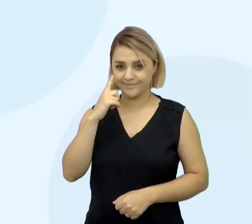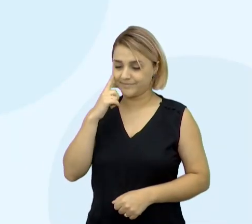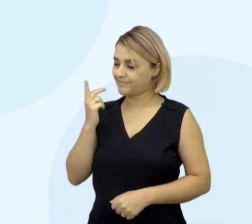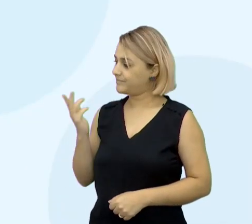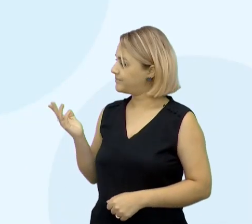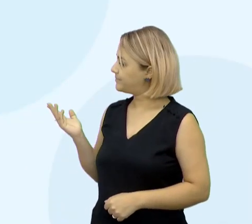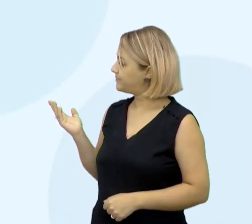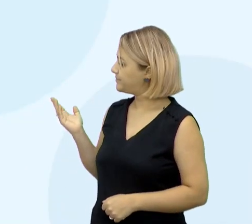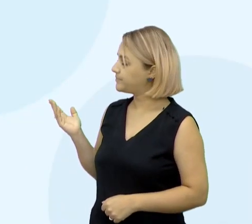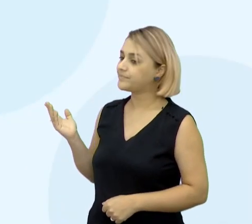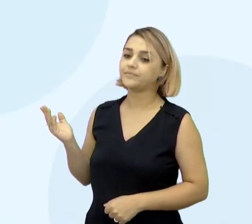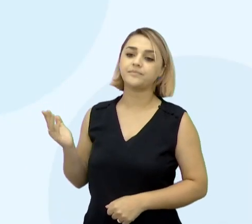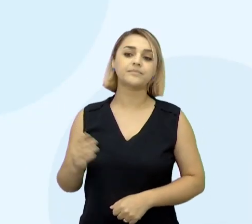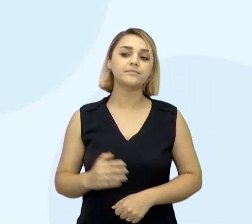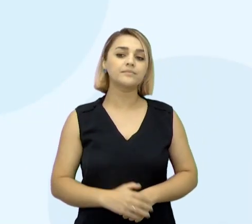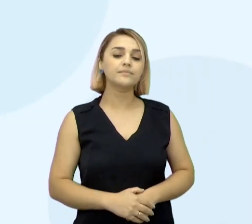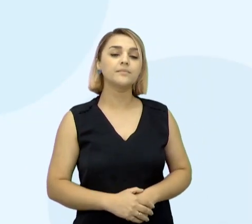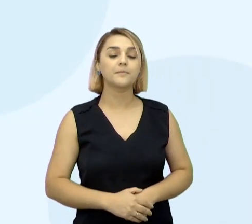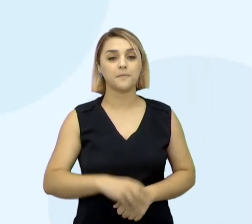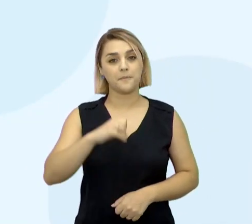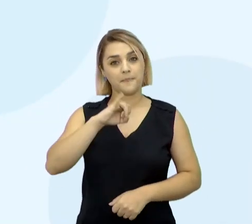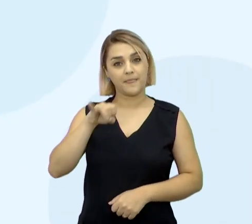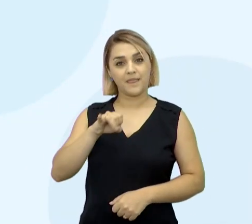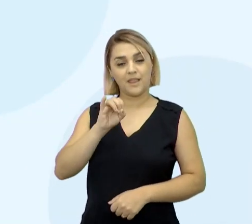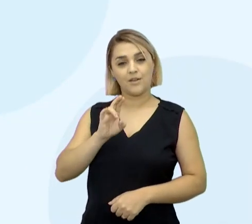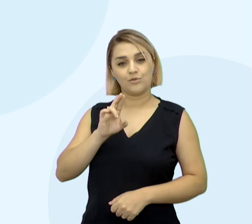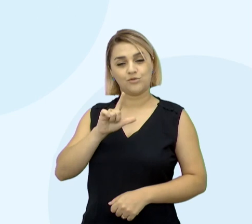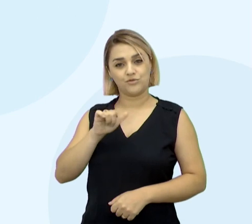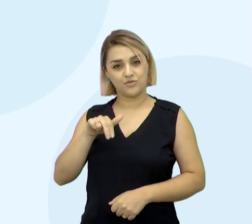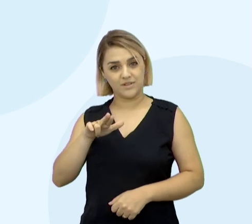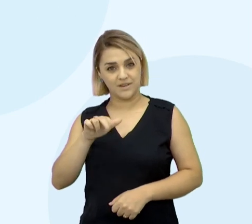A Juliana, ela compra lanche na escola